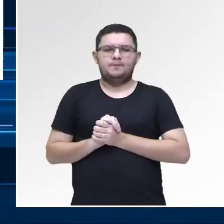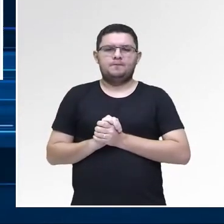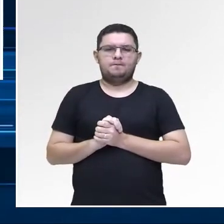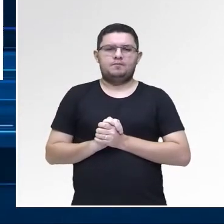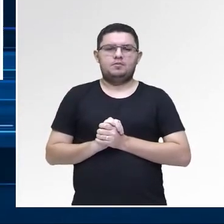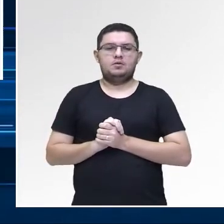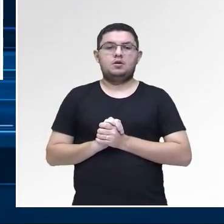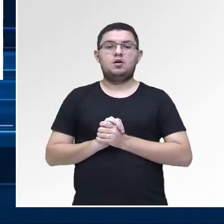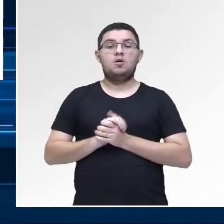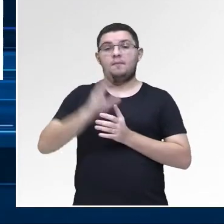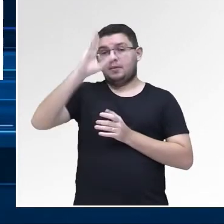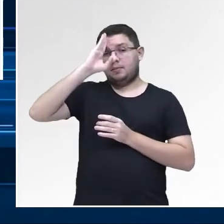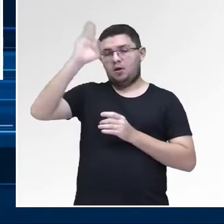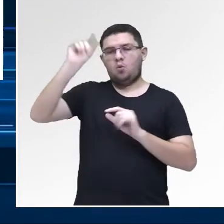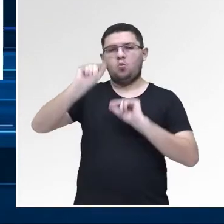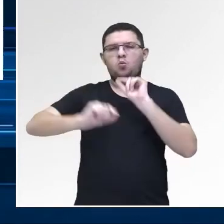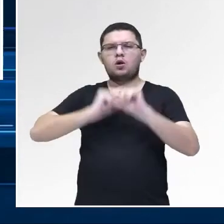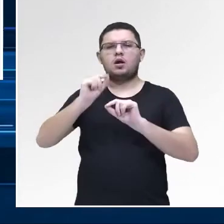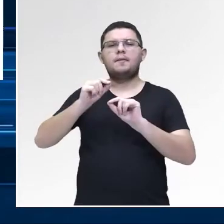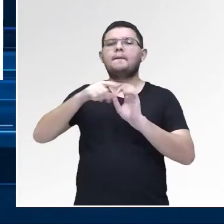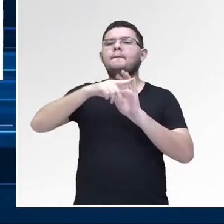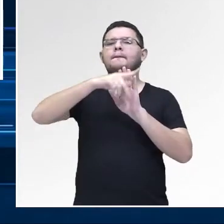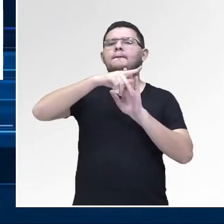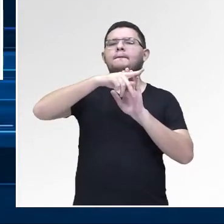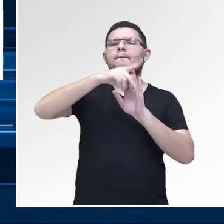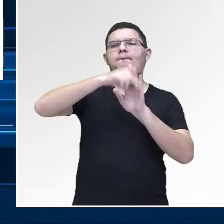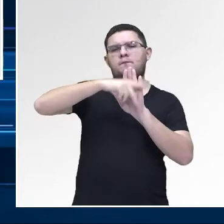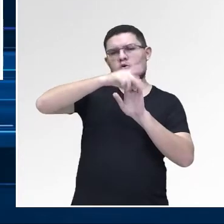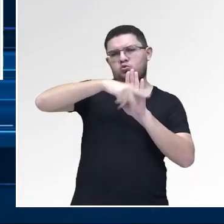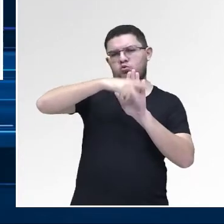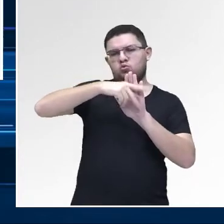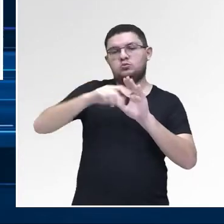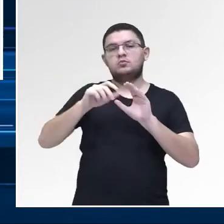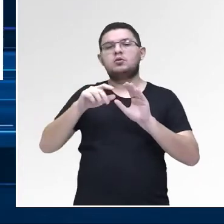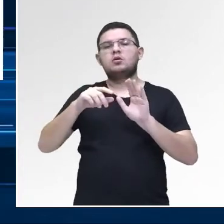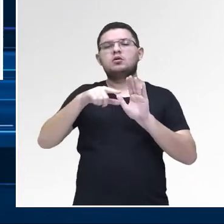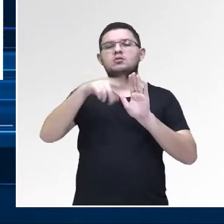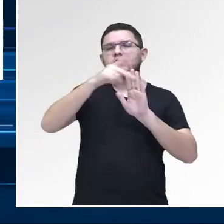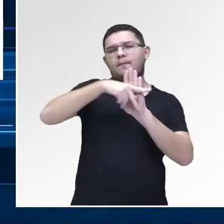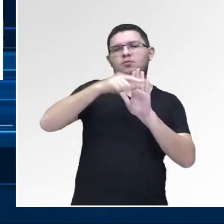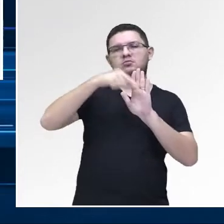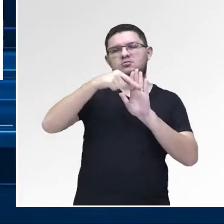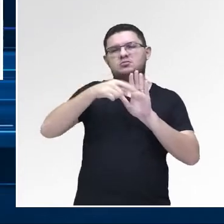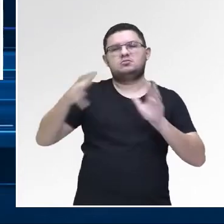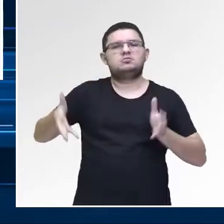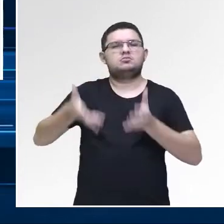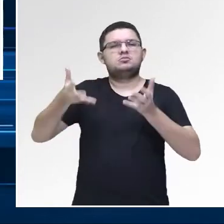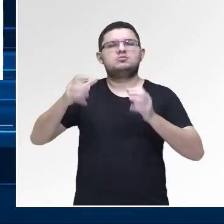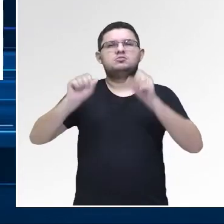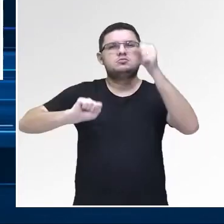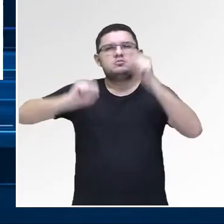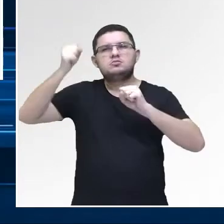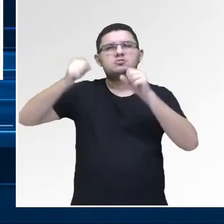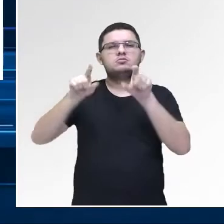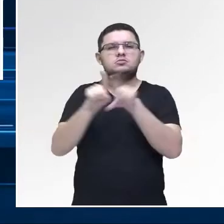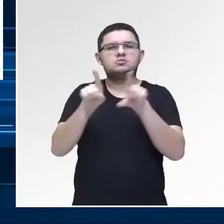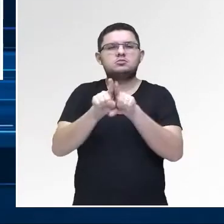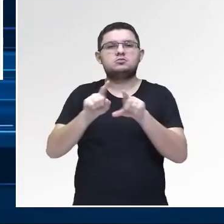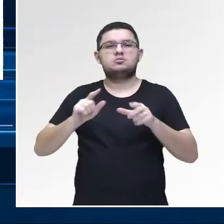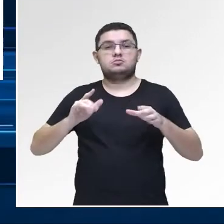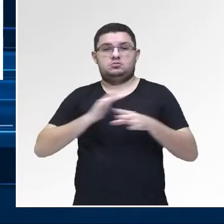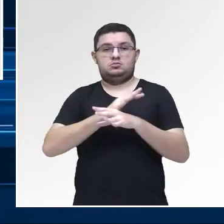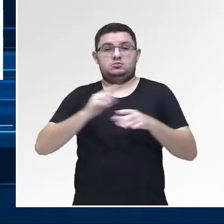principais produtos que impulsionaram esse processo de industrialização e também de urbanização no nosso